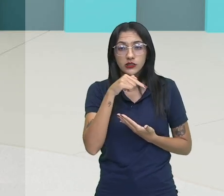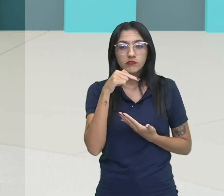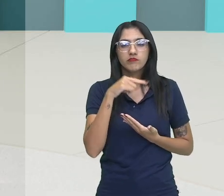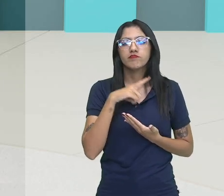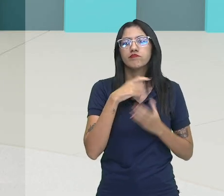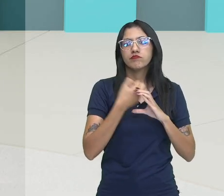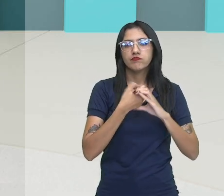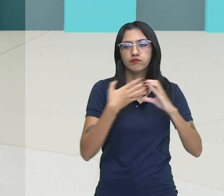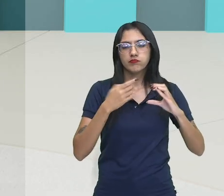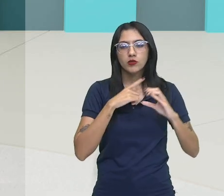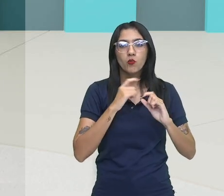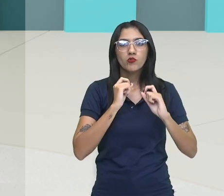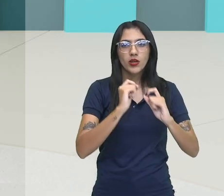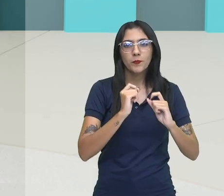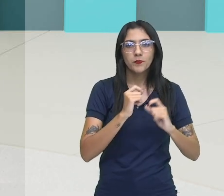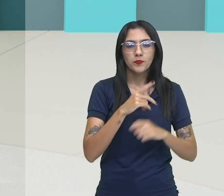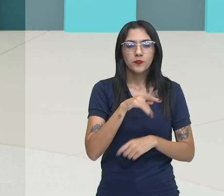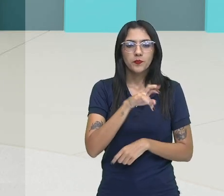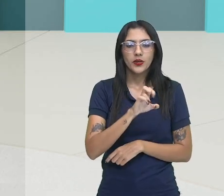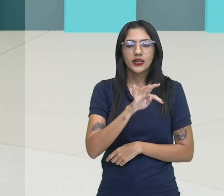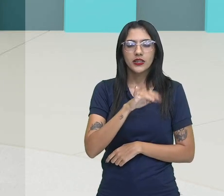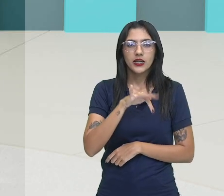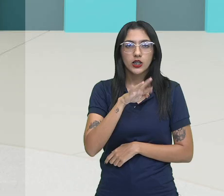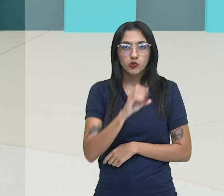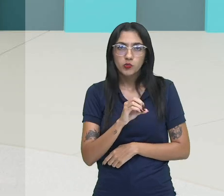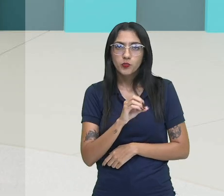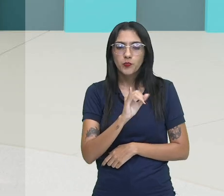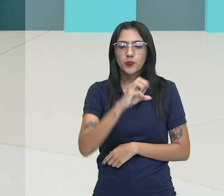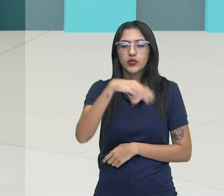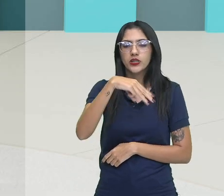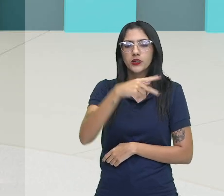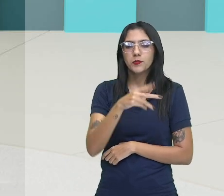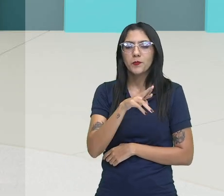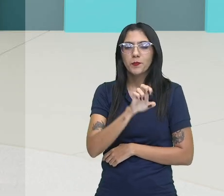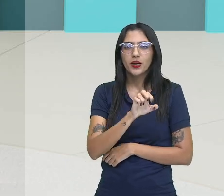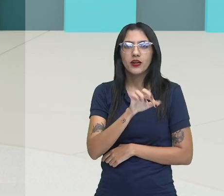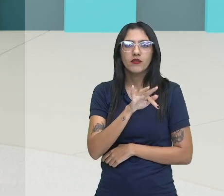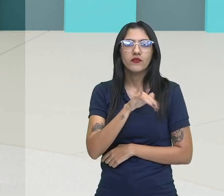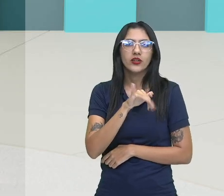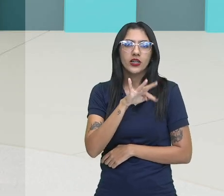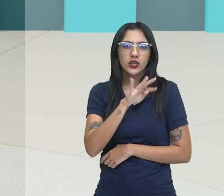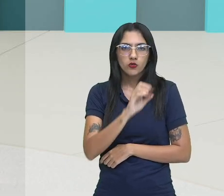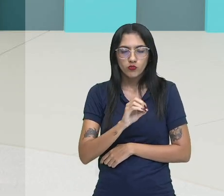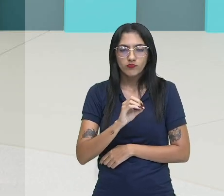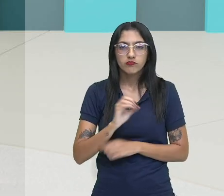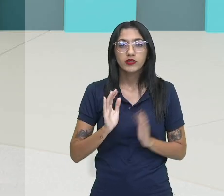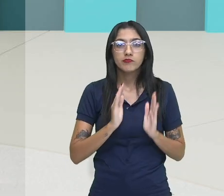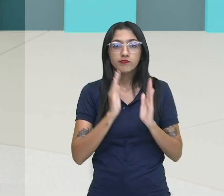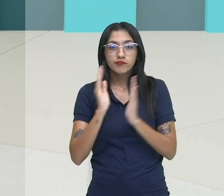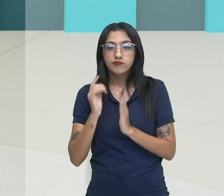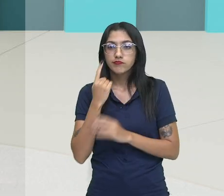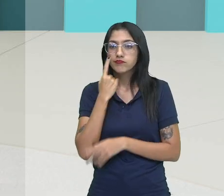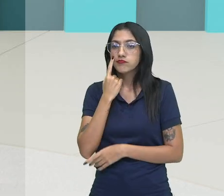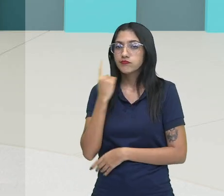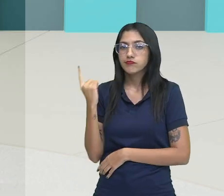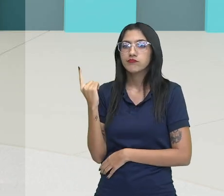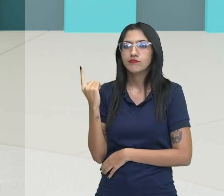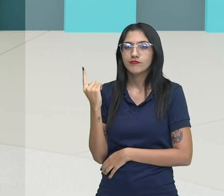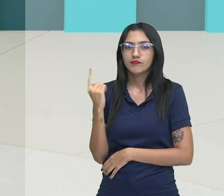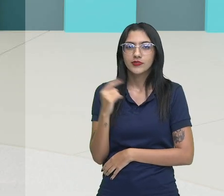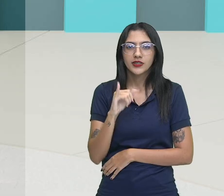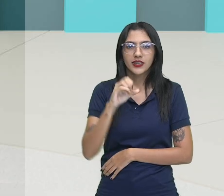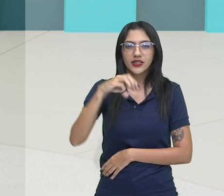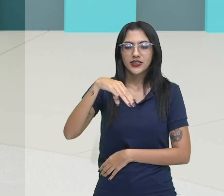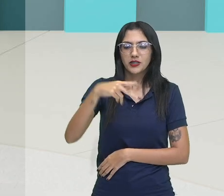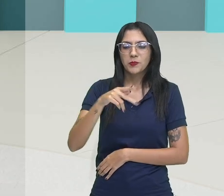quem aparece é o pretérito imperfeito, tá bom? E no imperativo, nós só temos o tempo presente, porque não tem como ser uma